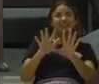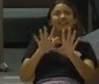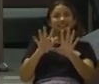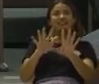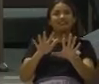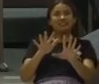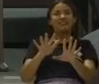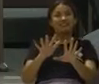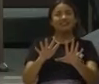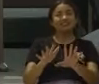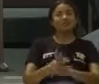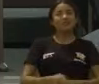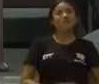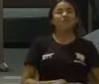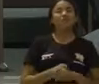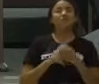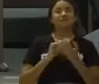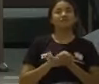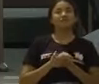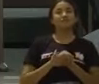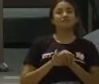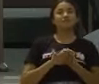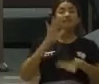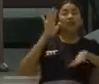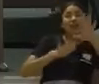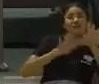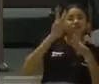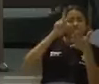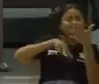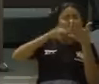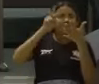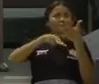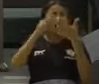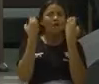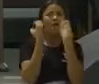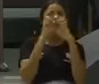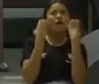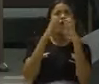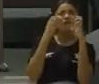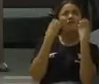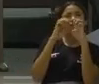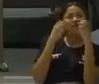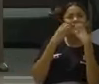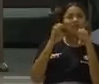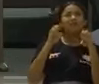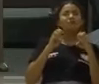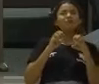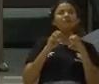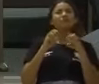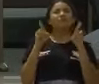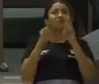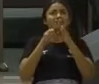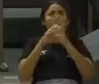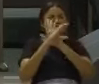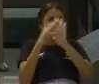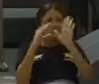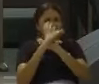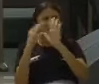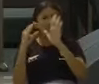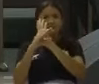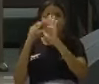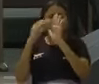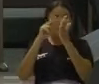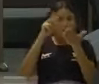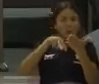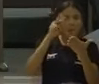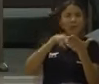à pessoa de Jesus. Quando você lê os evangelhos, quando você lê as epístolas paulinas, você